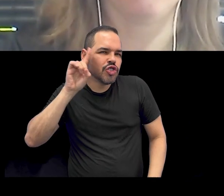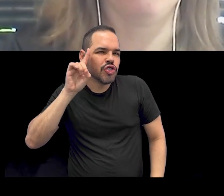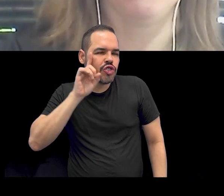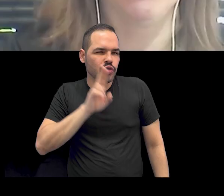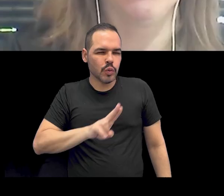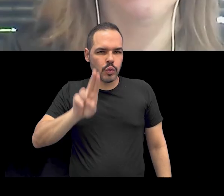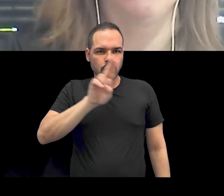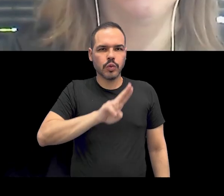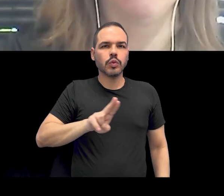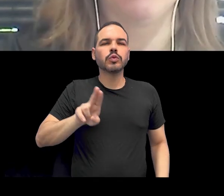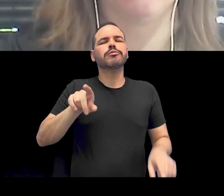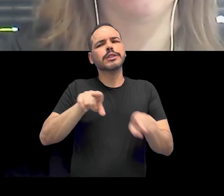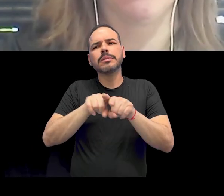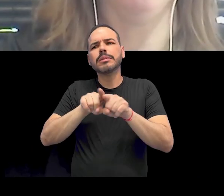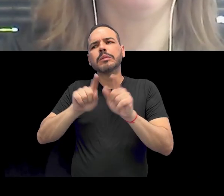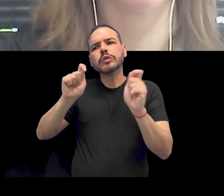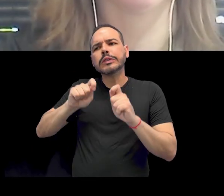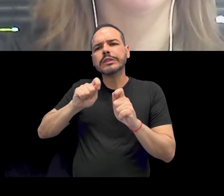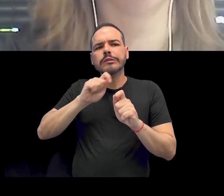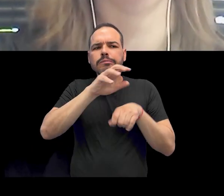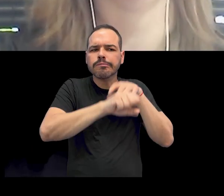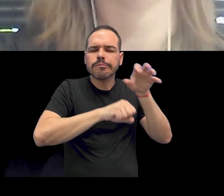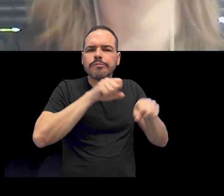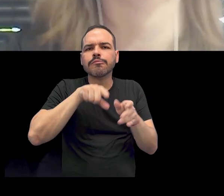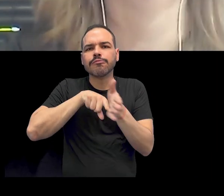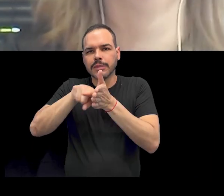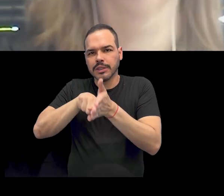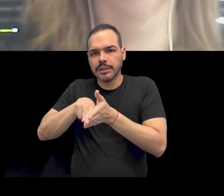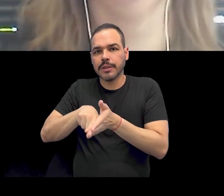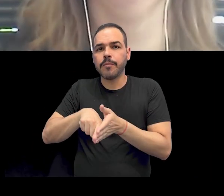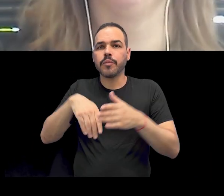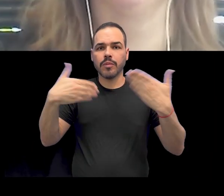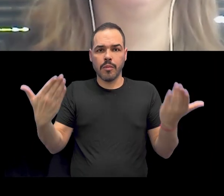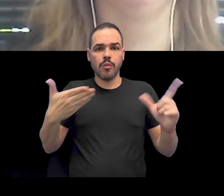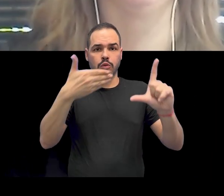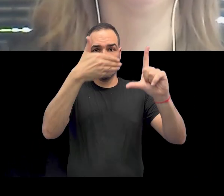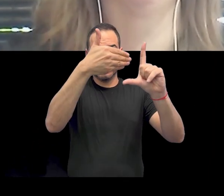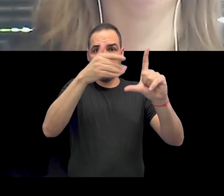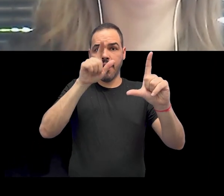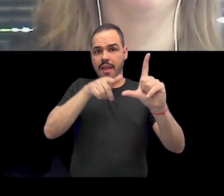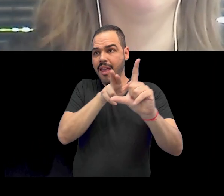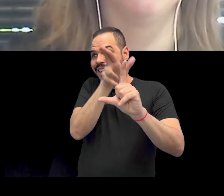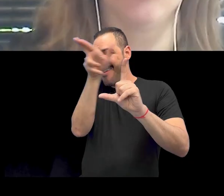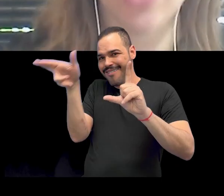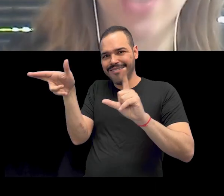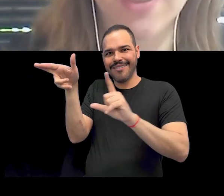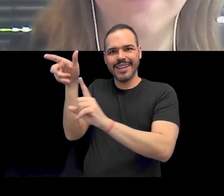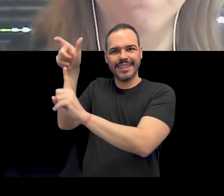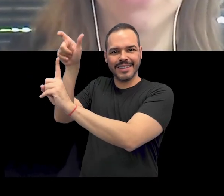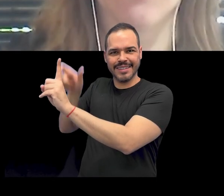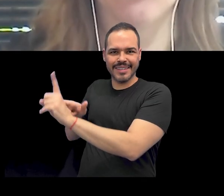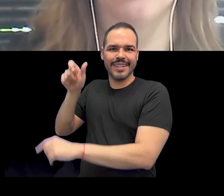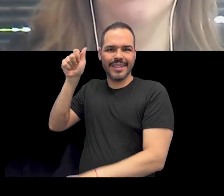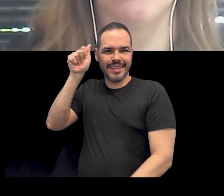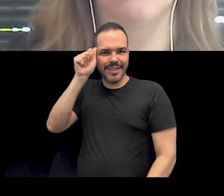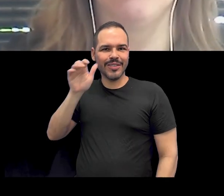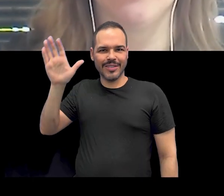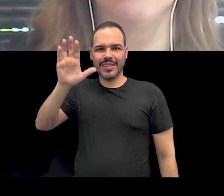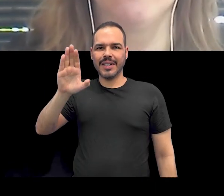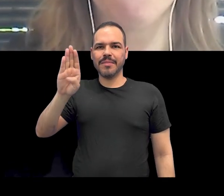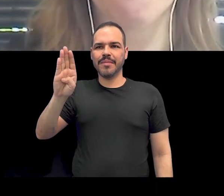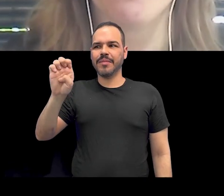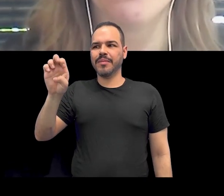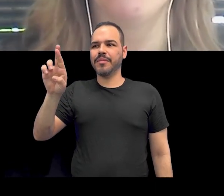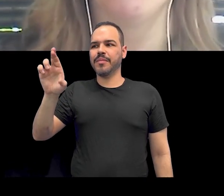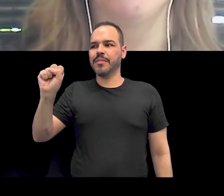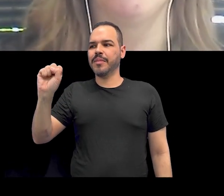da própria Rita Best, tá? A referência. Então, uma das categorias, auxílios para a vida diária. Então, a gente tem ali a colher,